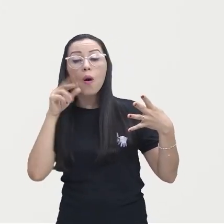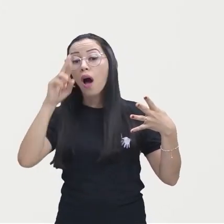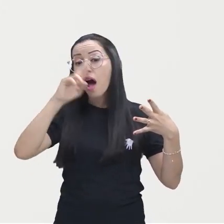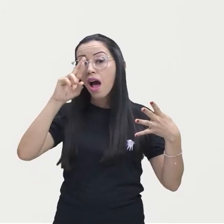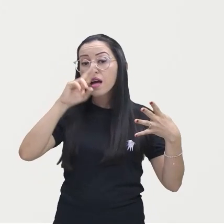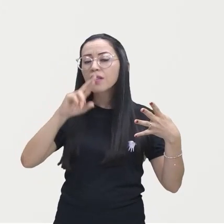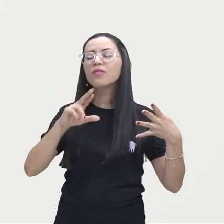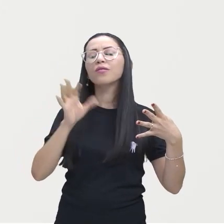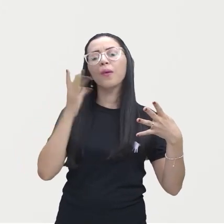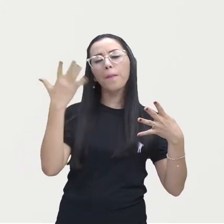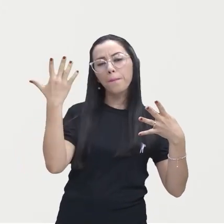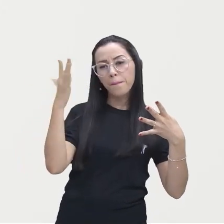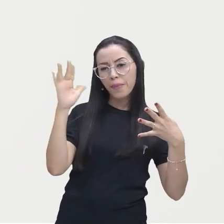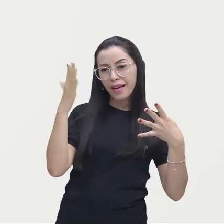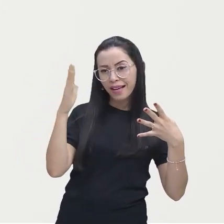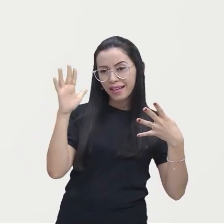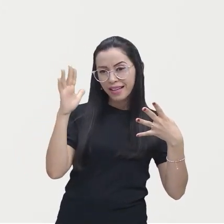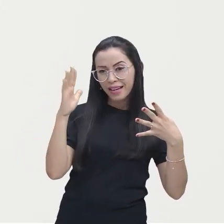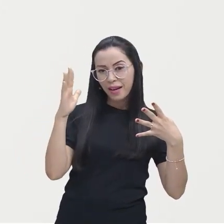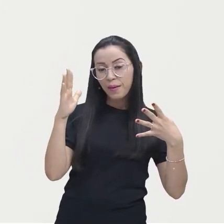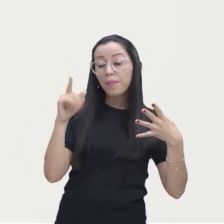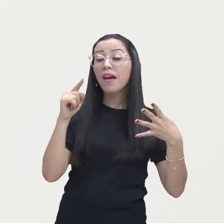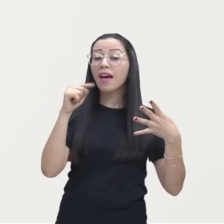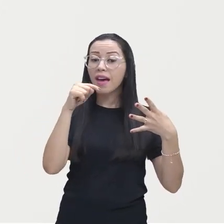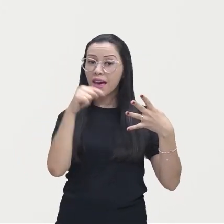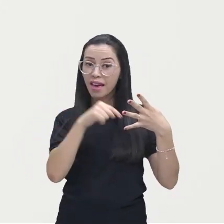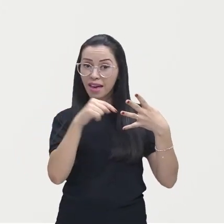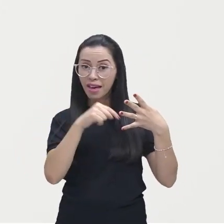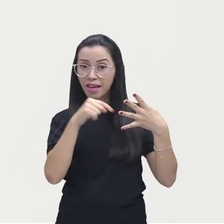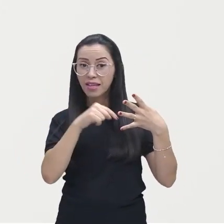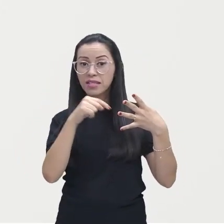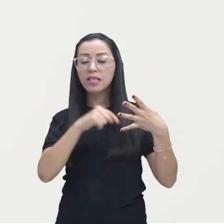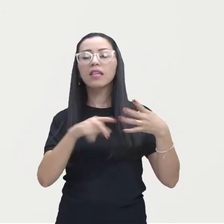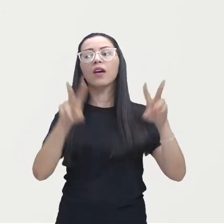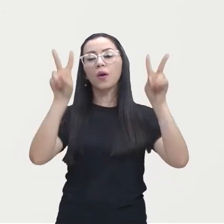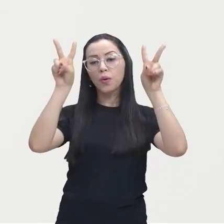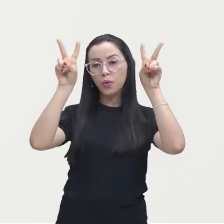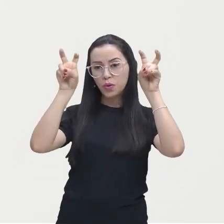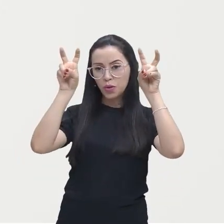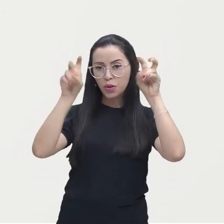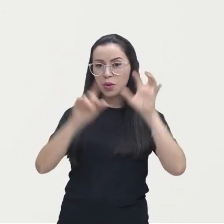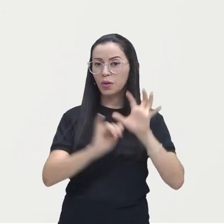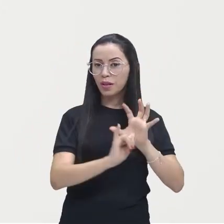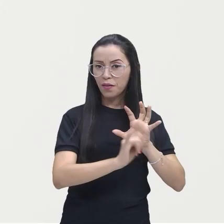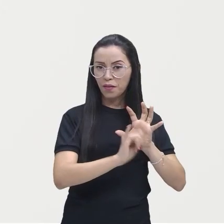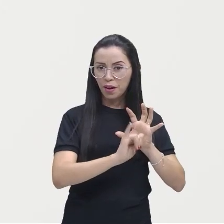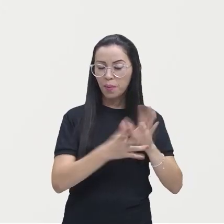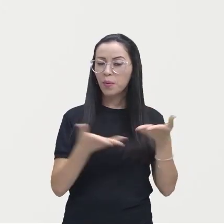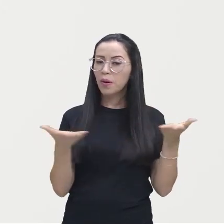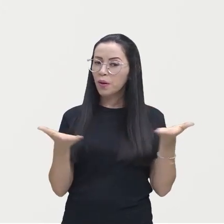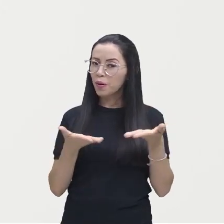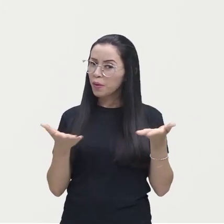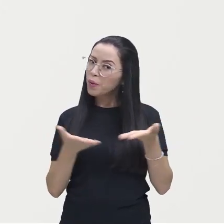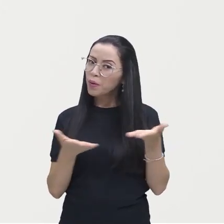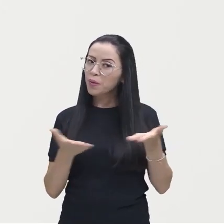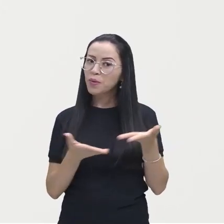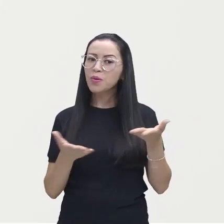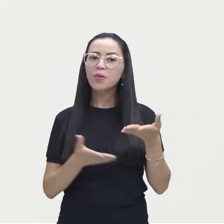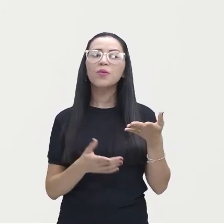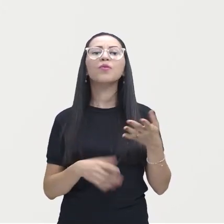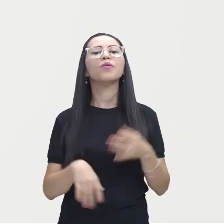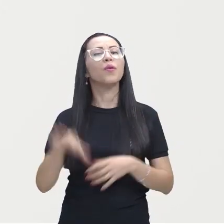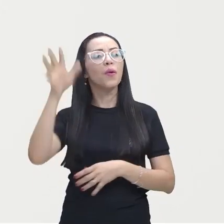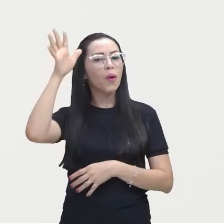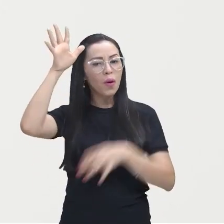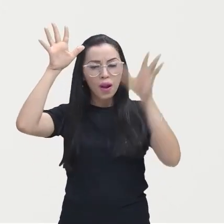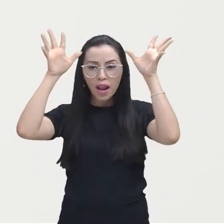de parabéns. É o título da nossa fábula de hoje, o leão e o